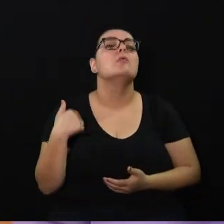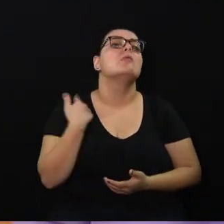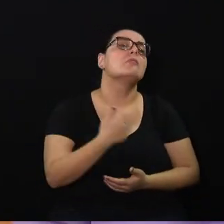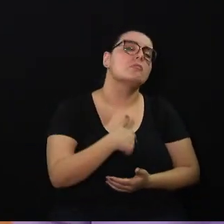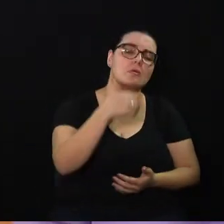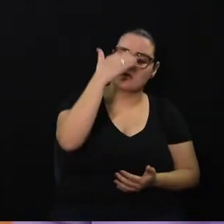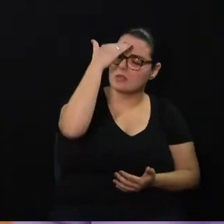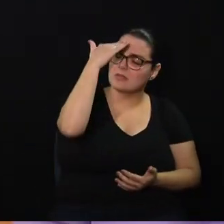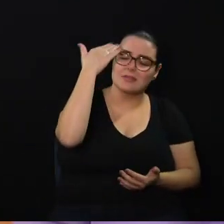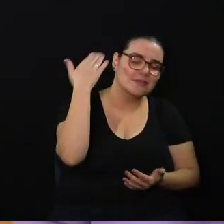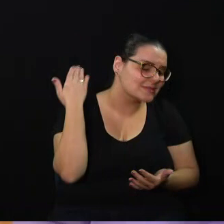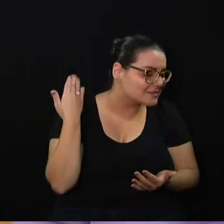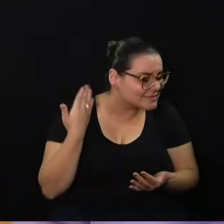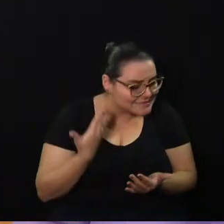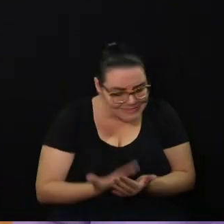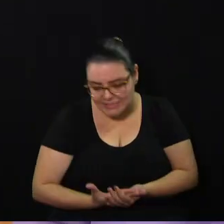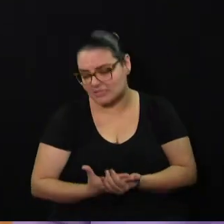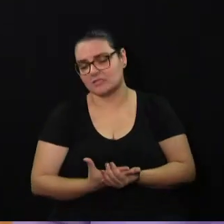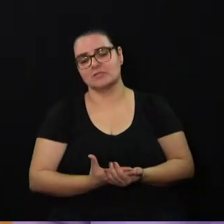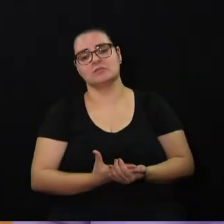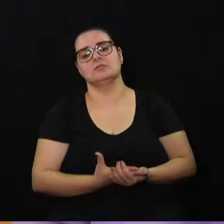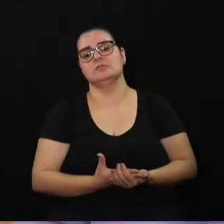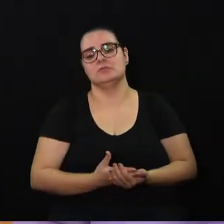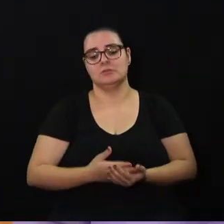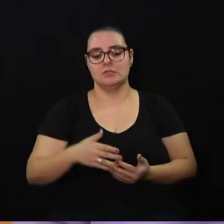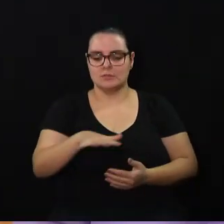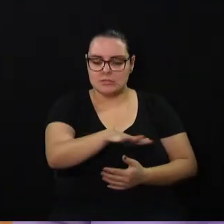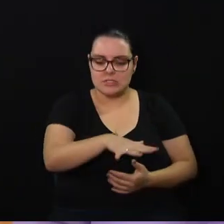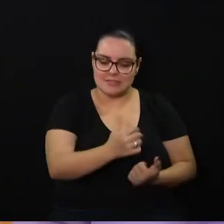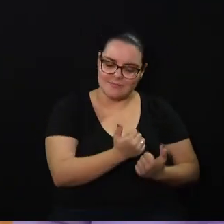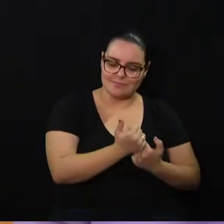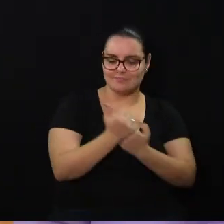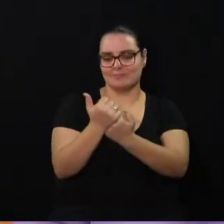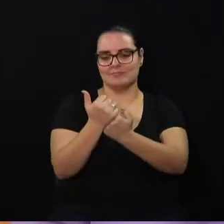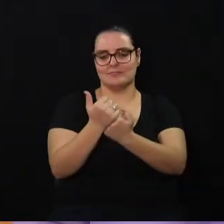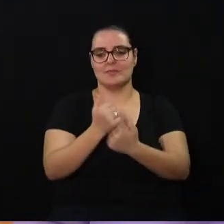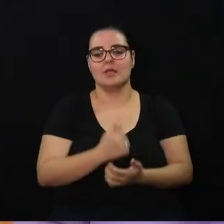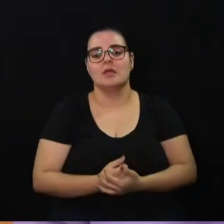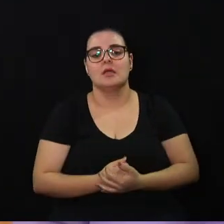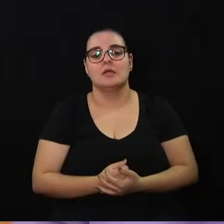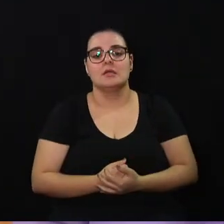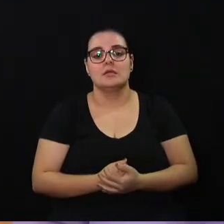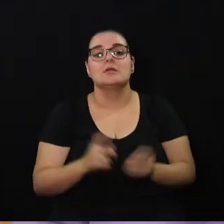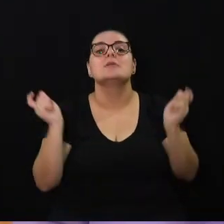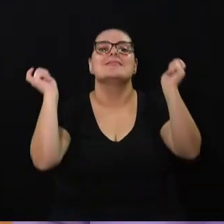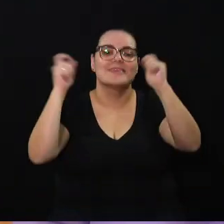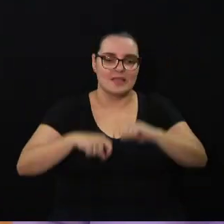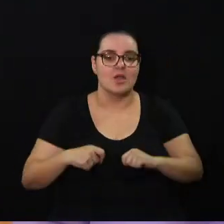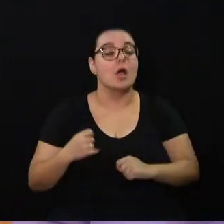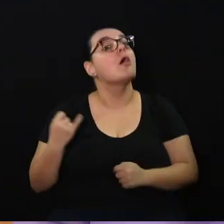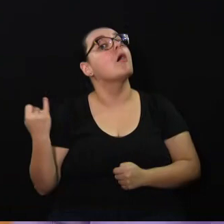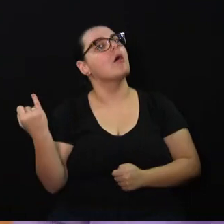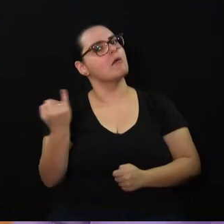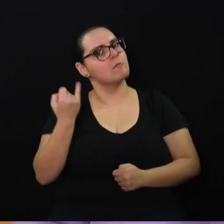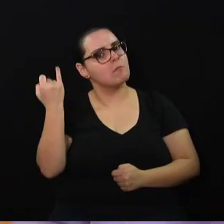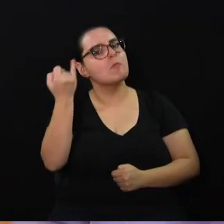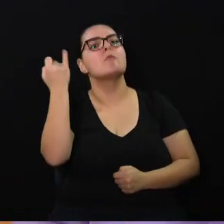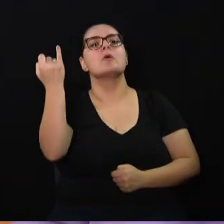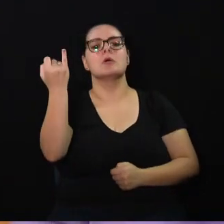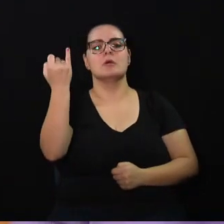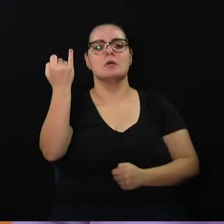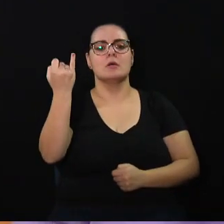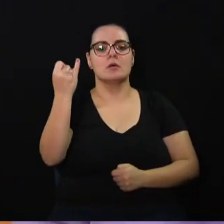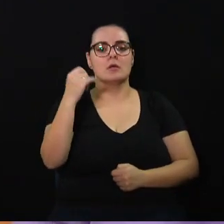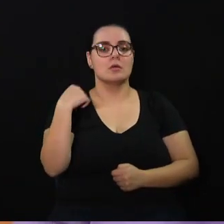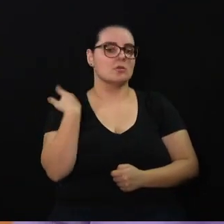muito muito é nessa rede de apoio e que capacitar é fundamental e que a gente não